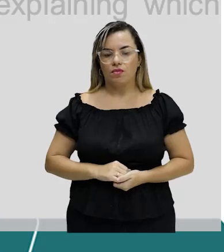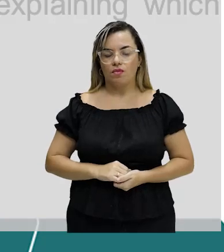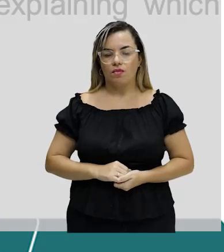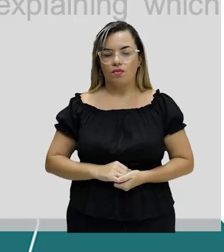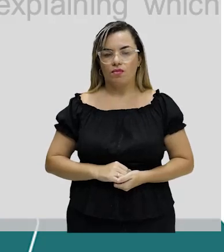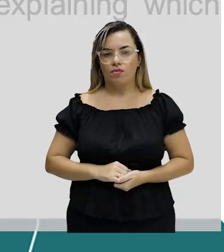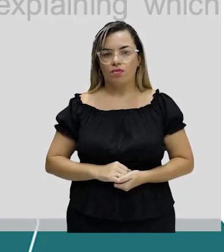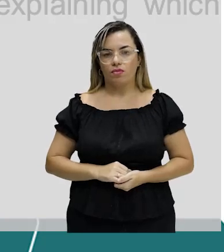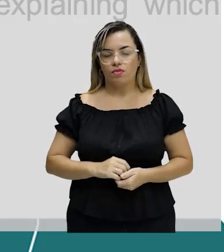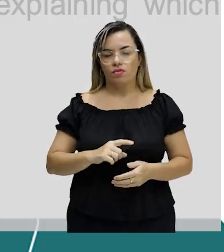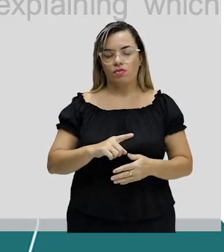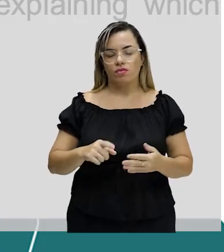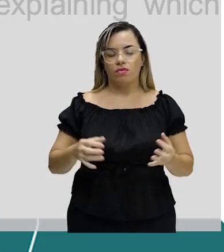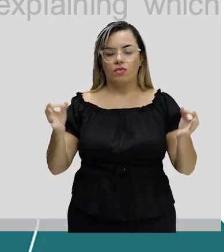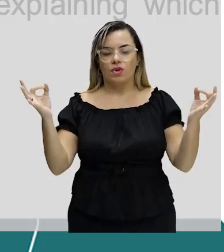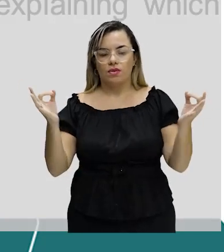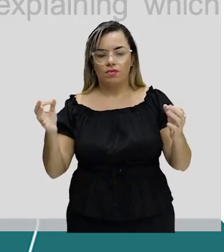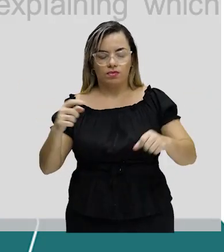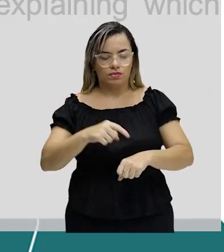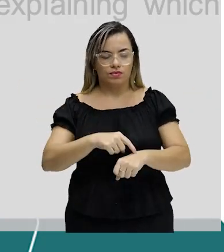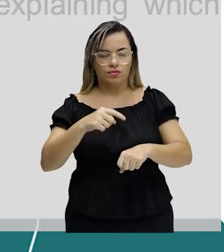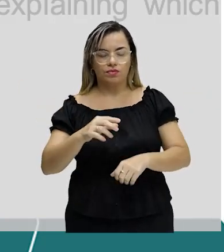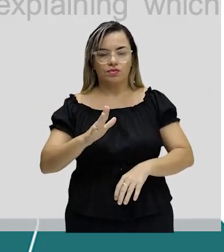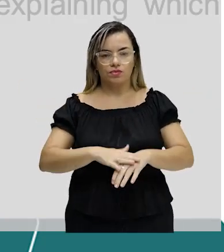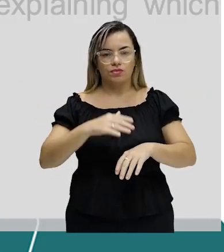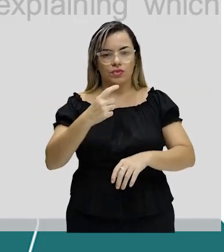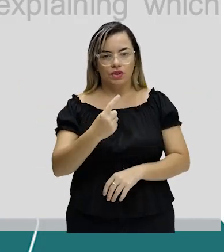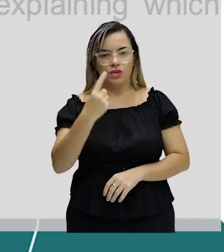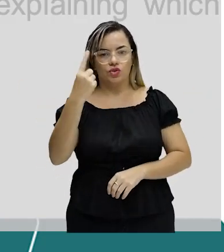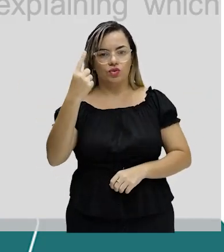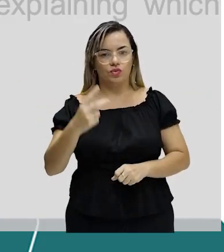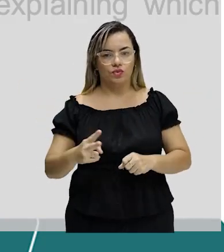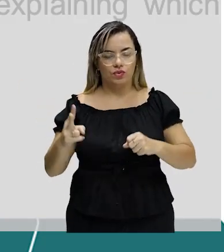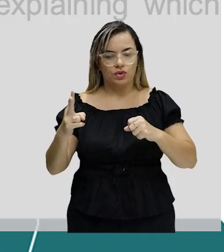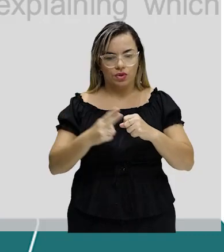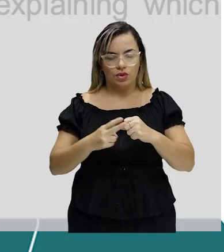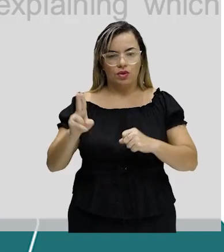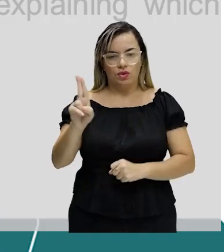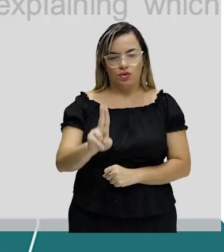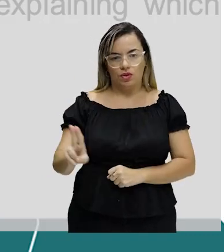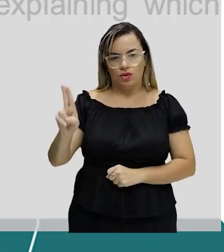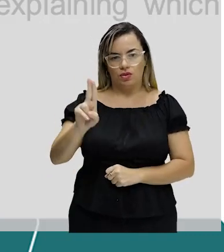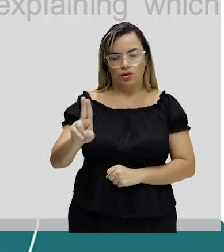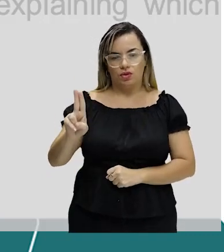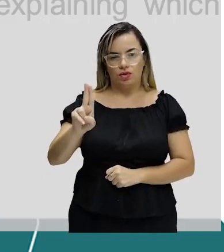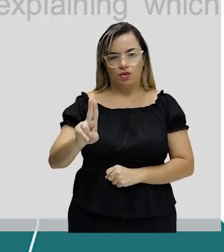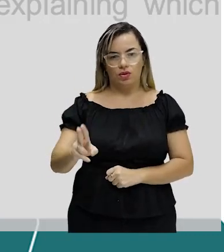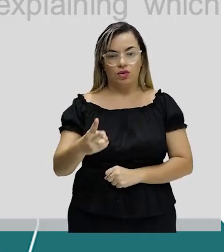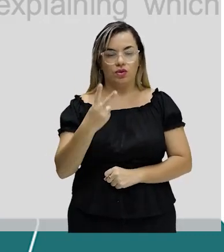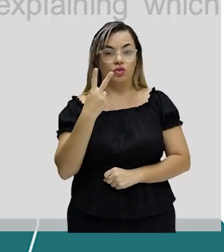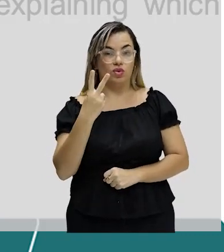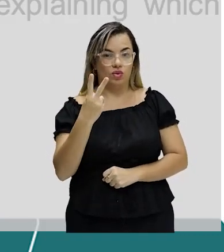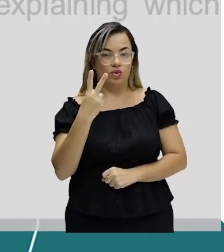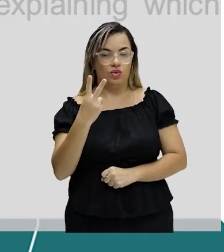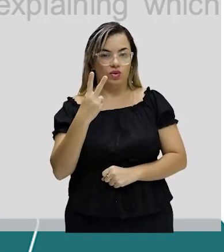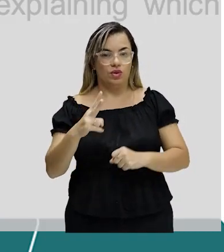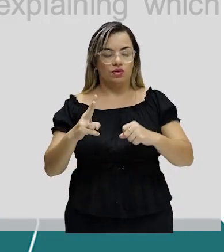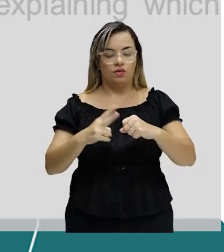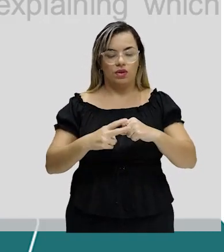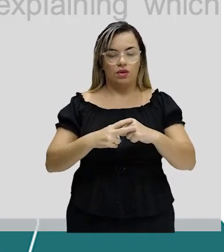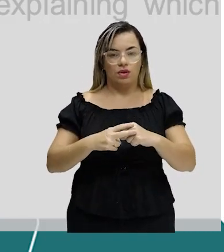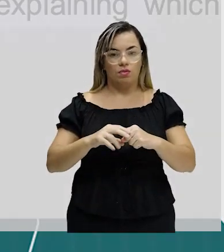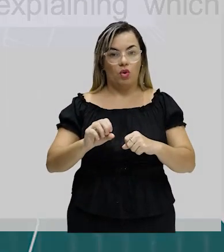as formas perfeitas são tempos compostos. Isso quer dizer que nós vamos utilizar 2 verbos ou mais para fazer